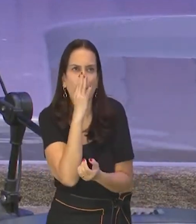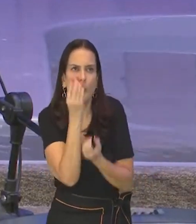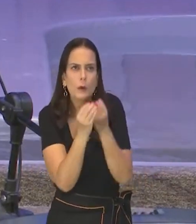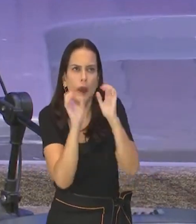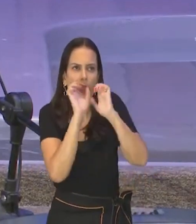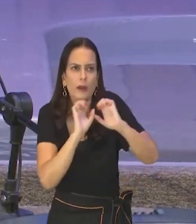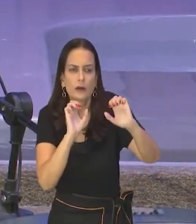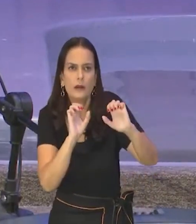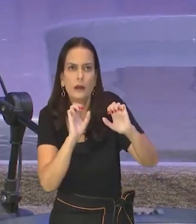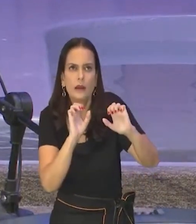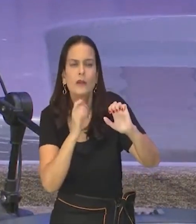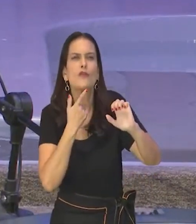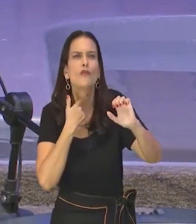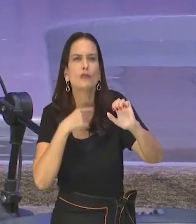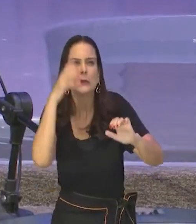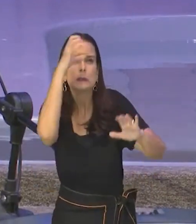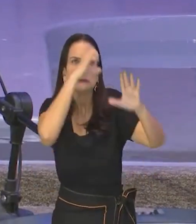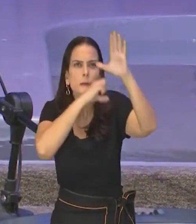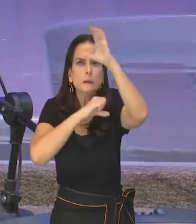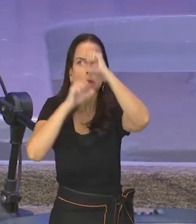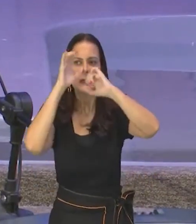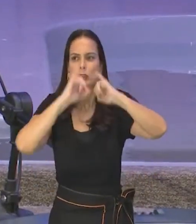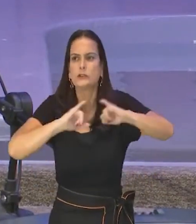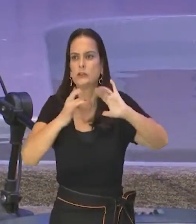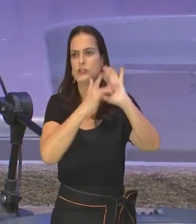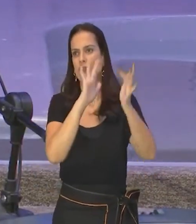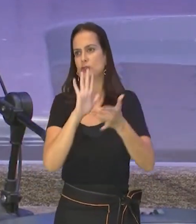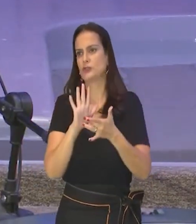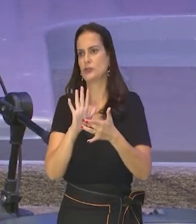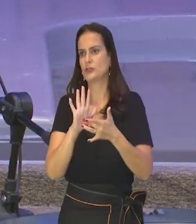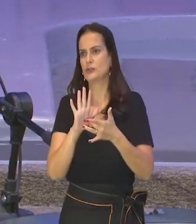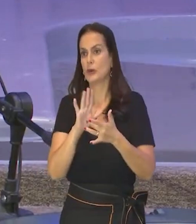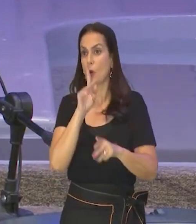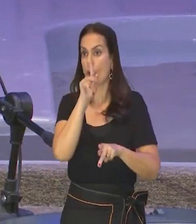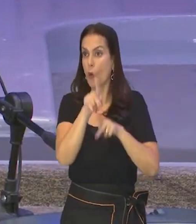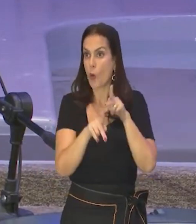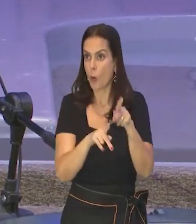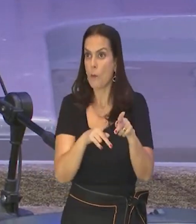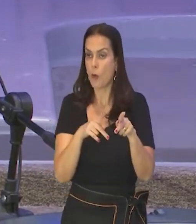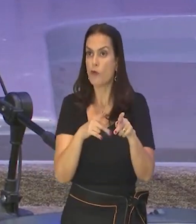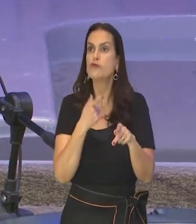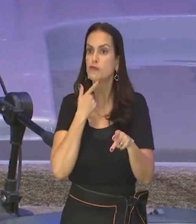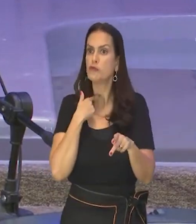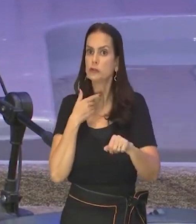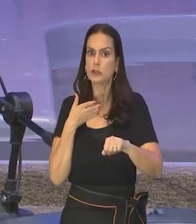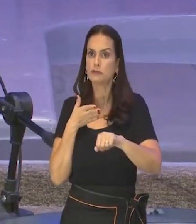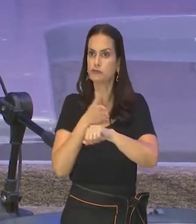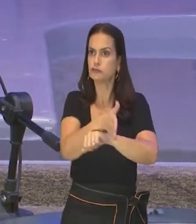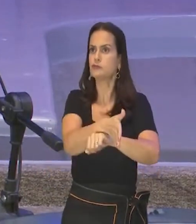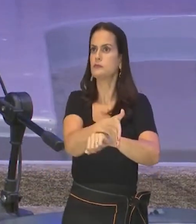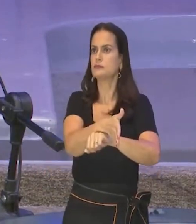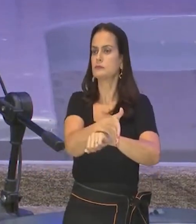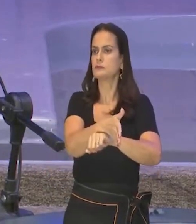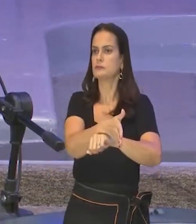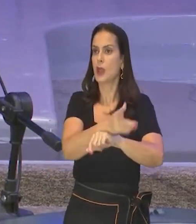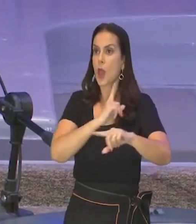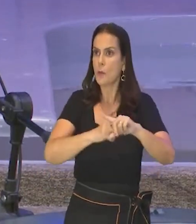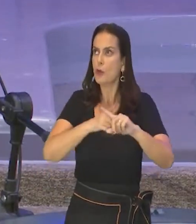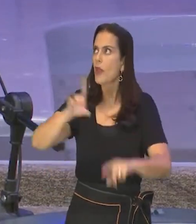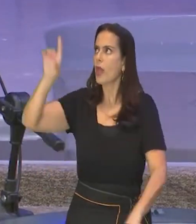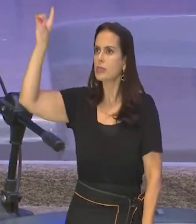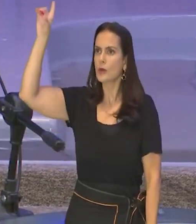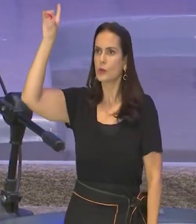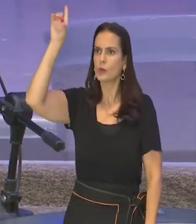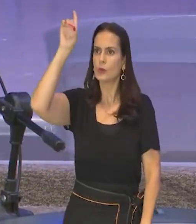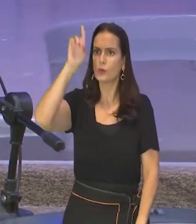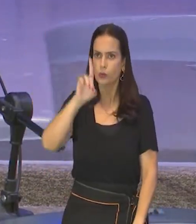pela mensagem de Cristo, e eles eram atraídos de maneira voluntária, porque o movimento de Deus